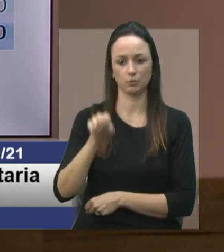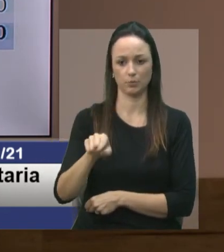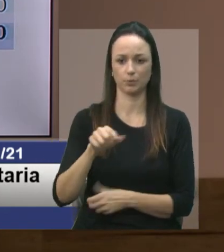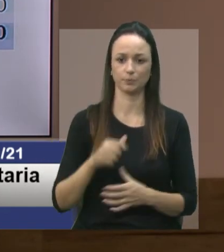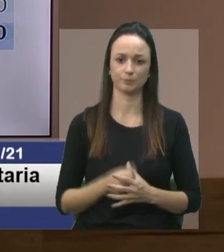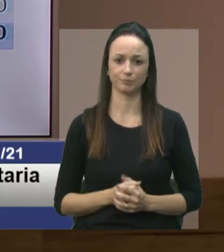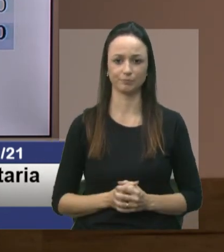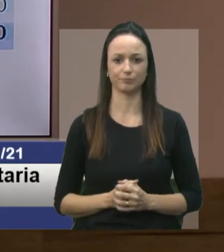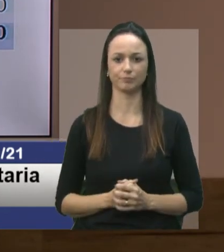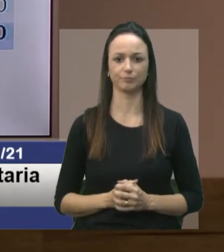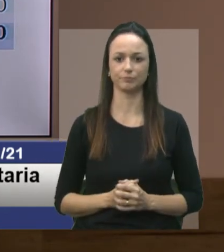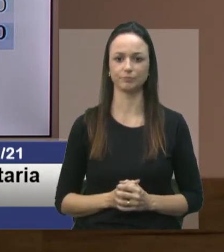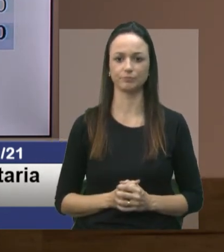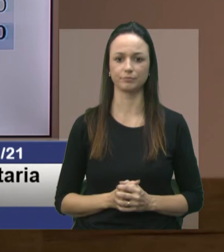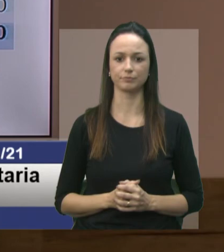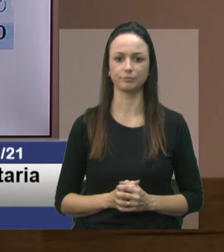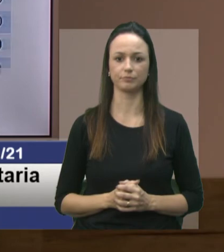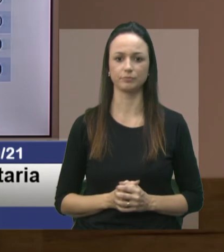R$ 471.945.000.